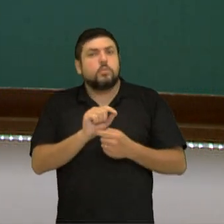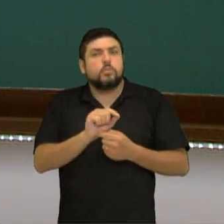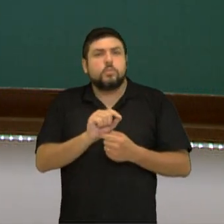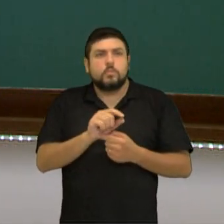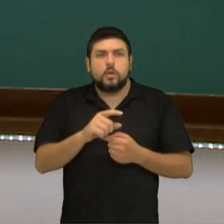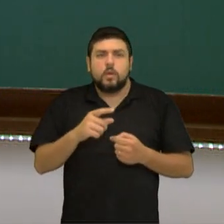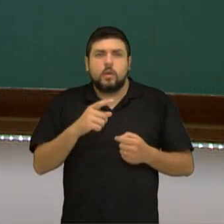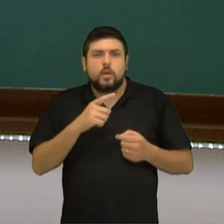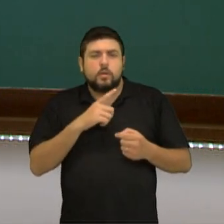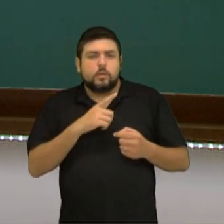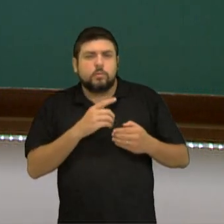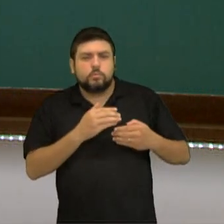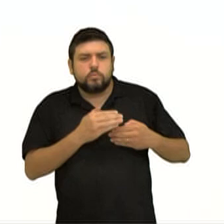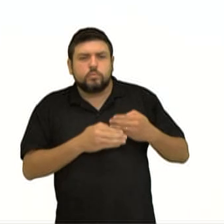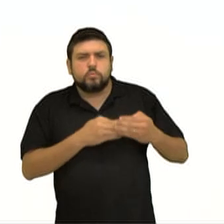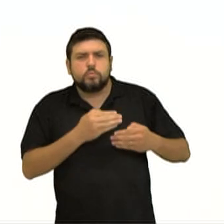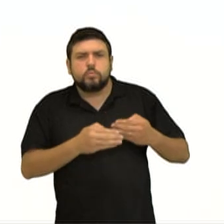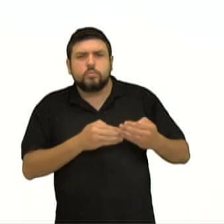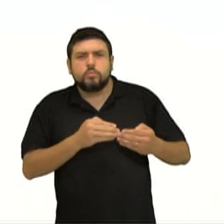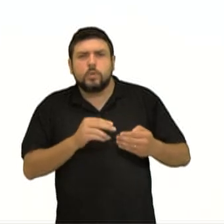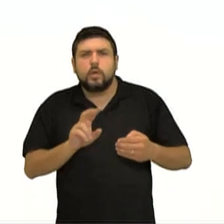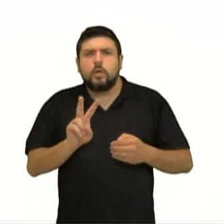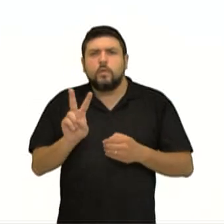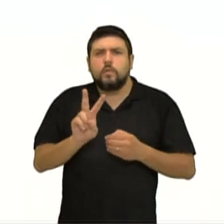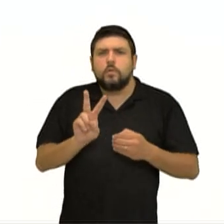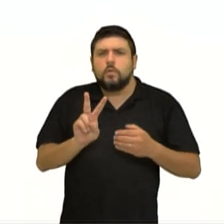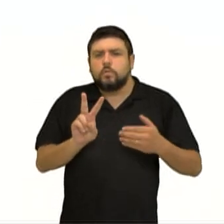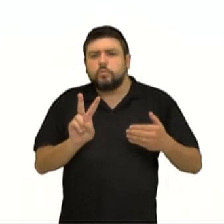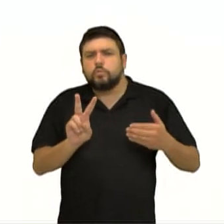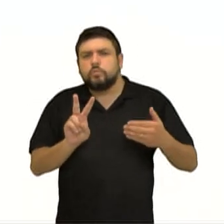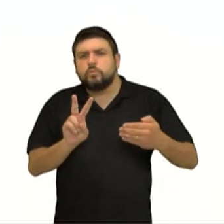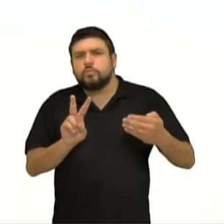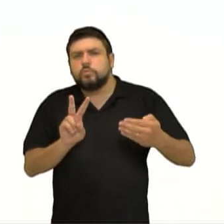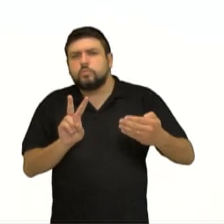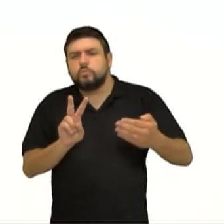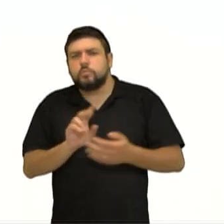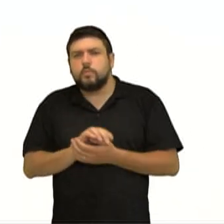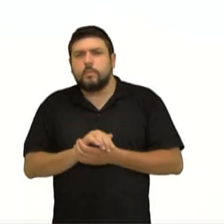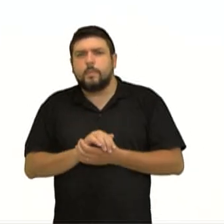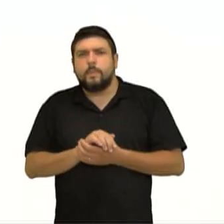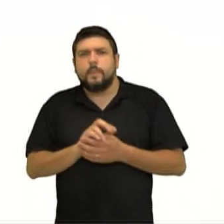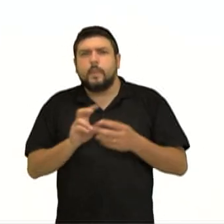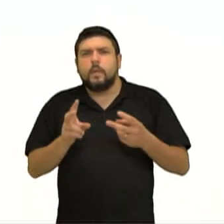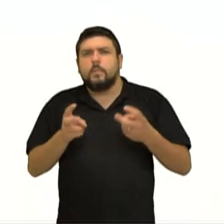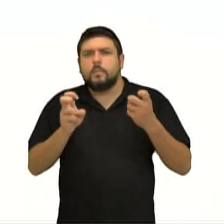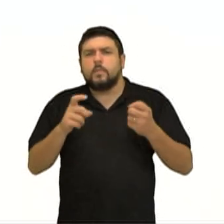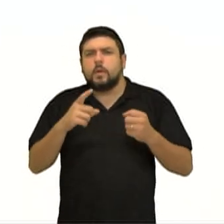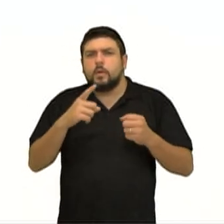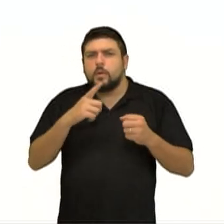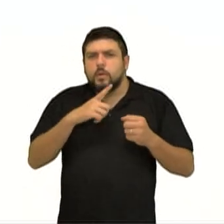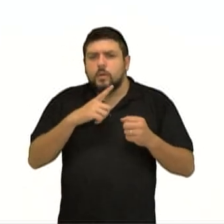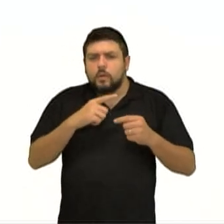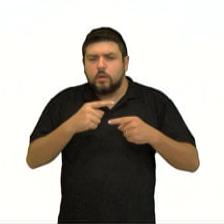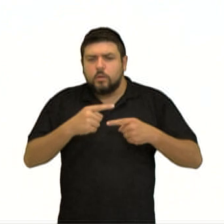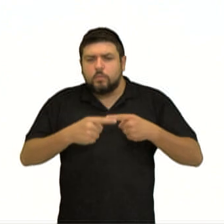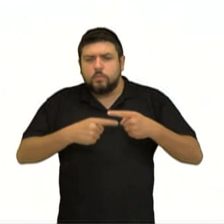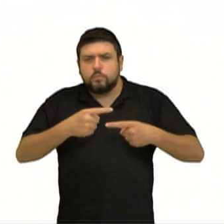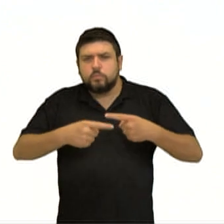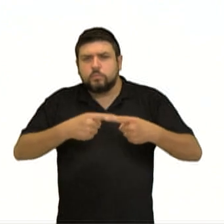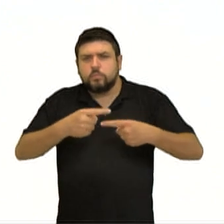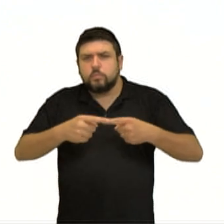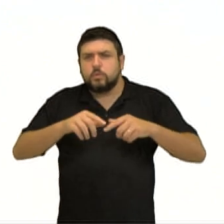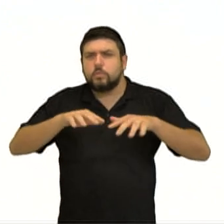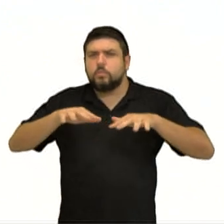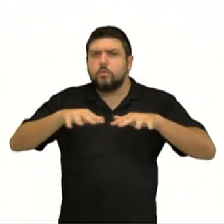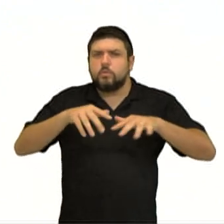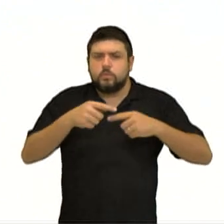certa velocidade e você perceba que aqui você tem uma certa quantidade de movimento que está alinhada